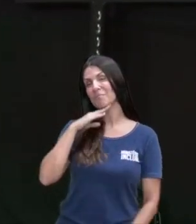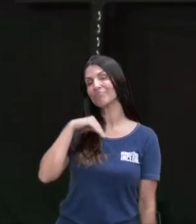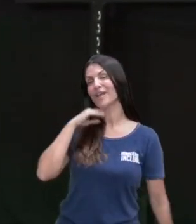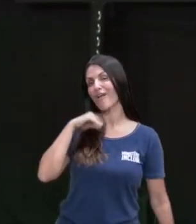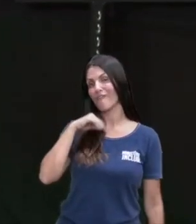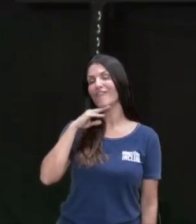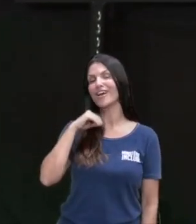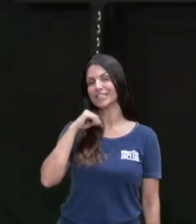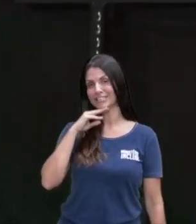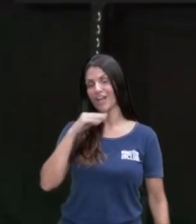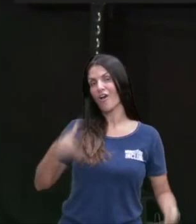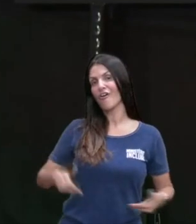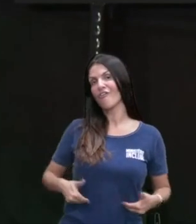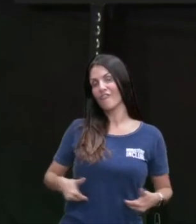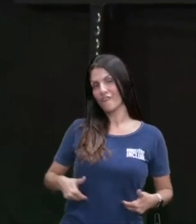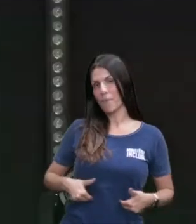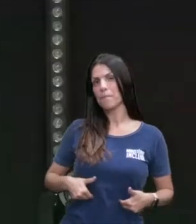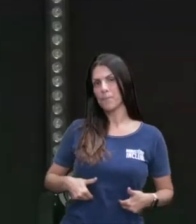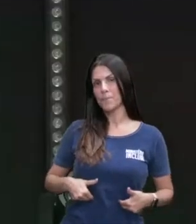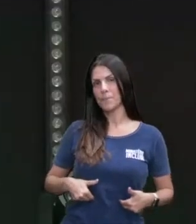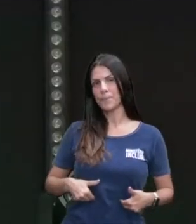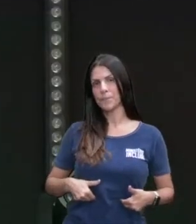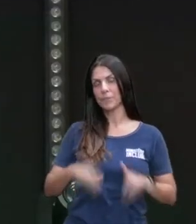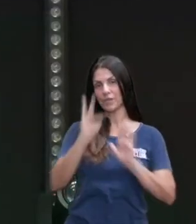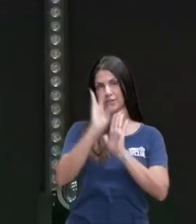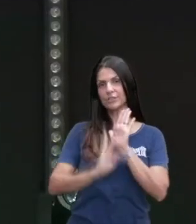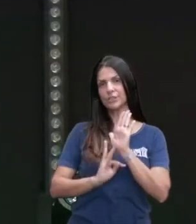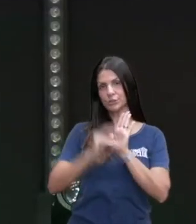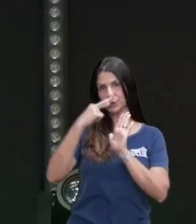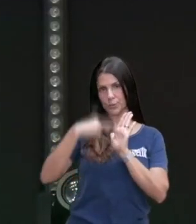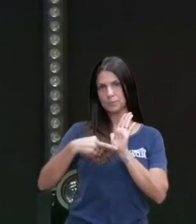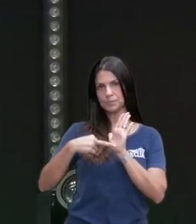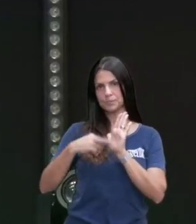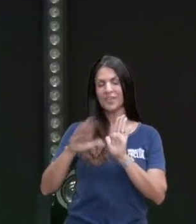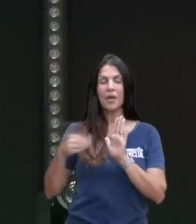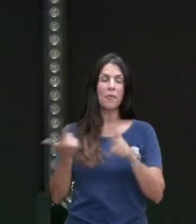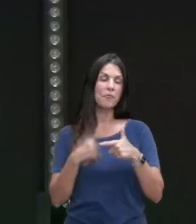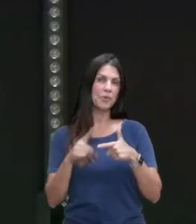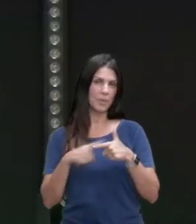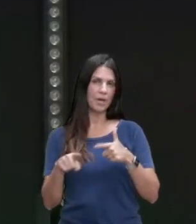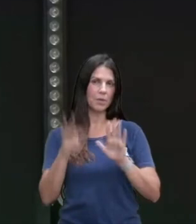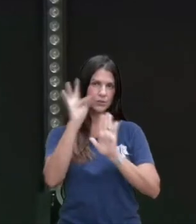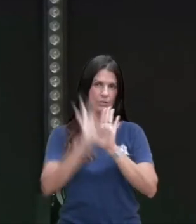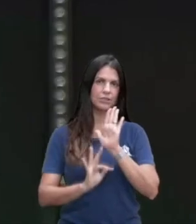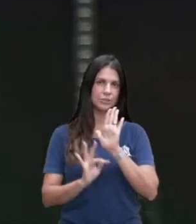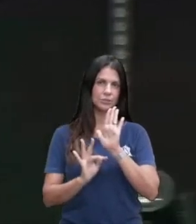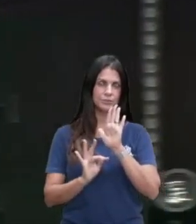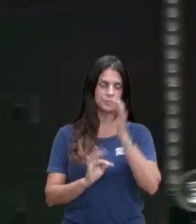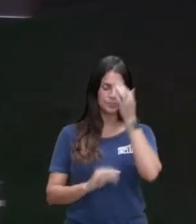que aconteceu no texto que a gente acabou de ler e qual foi o programa aqui ó